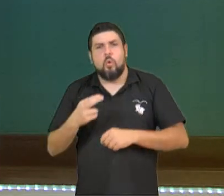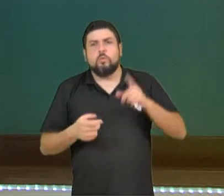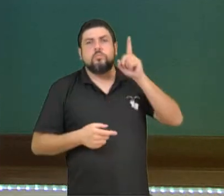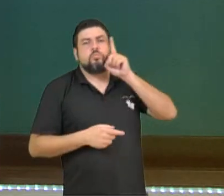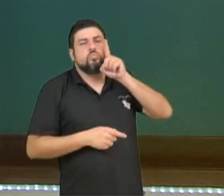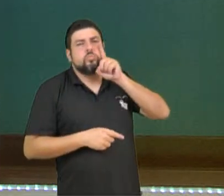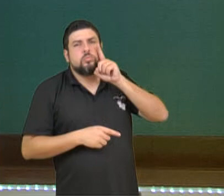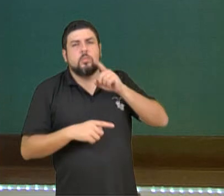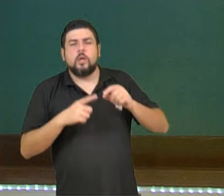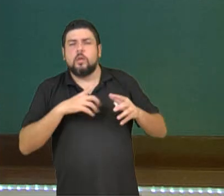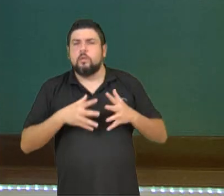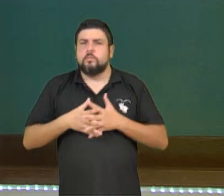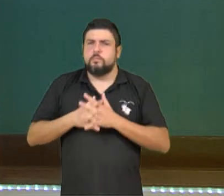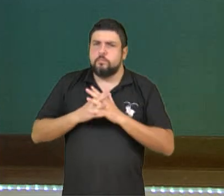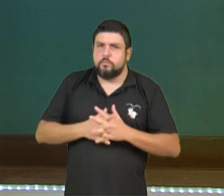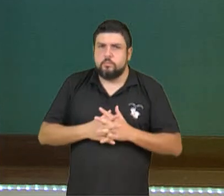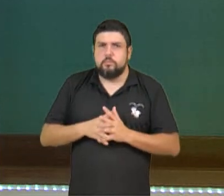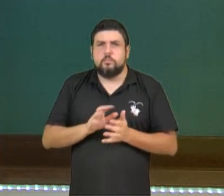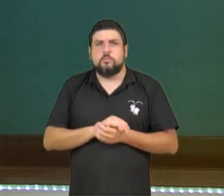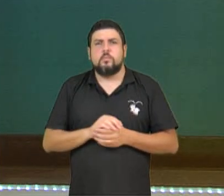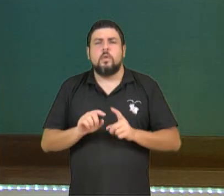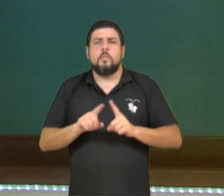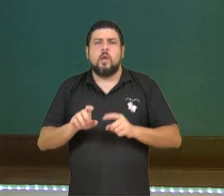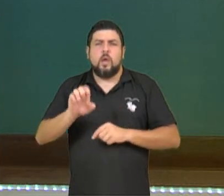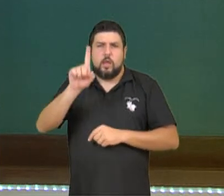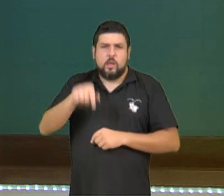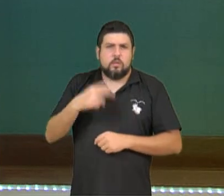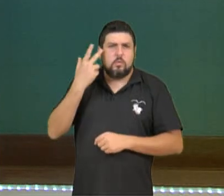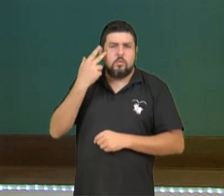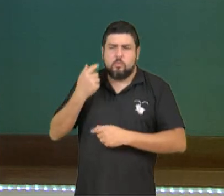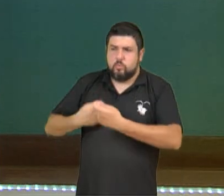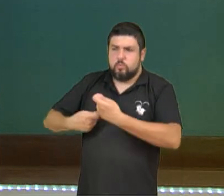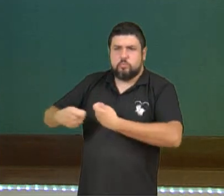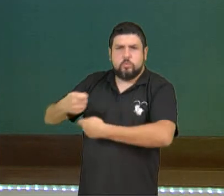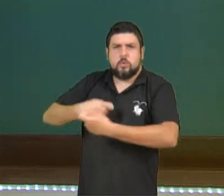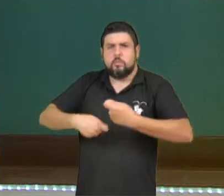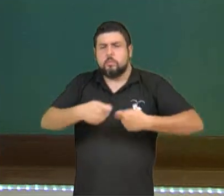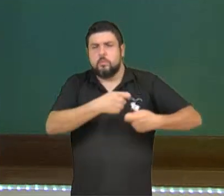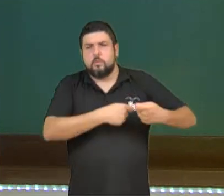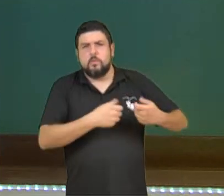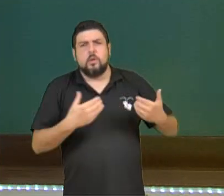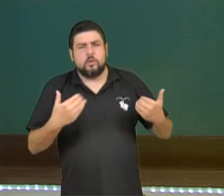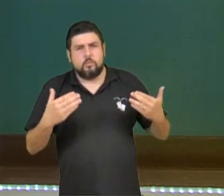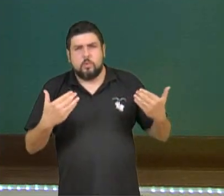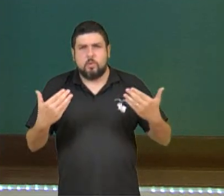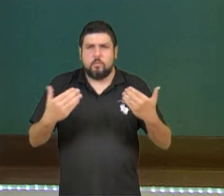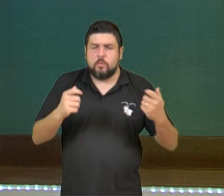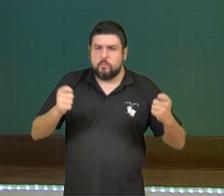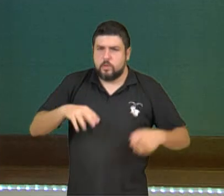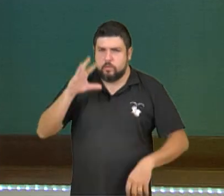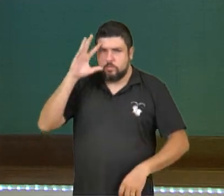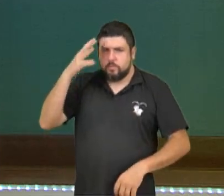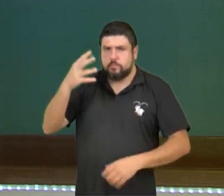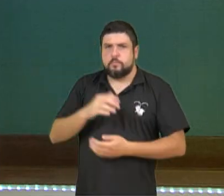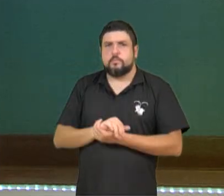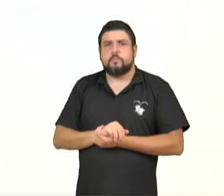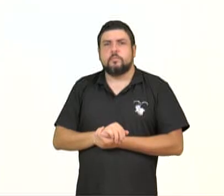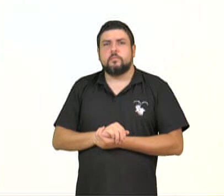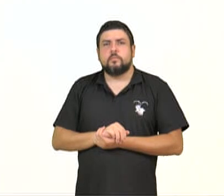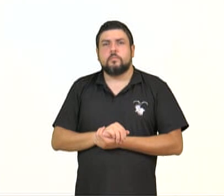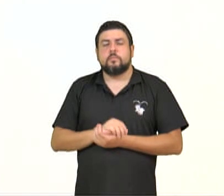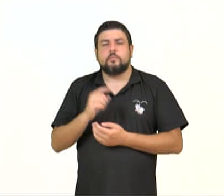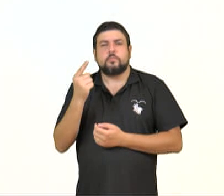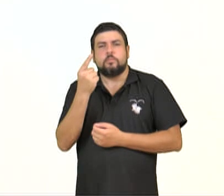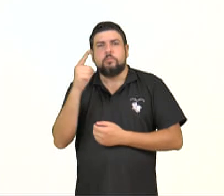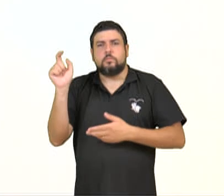certo desconforto, mas são questões comerciais e que diplomaticamente são bem resolvidas. Para que a gente finalize, vamos para um